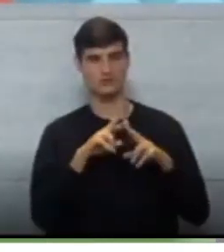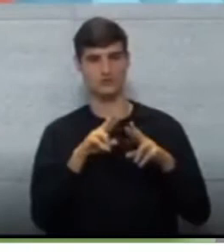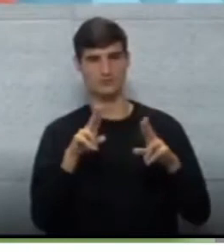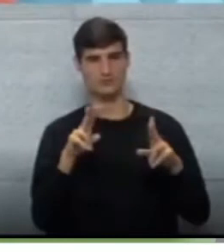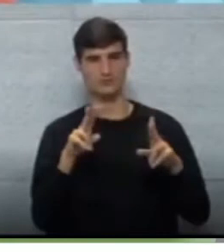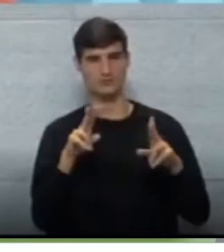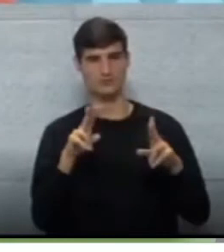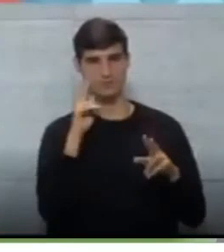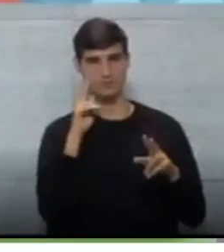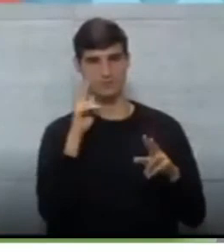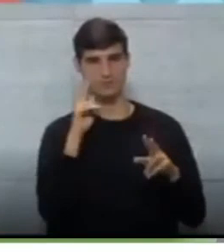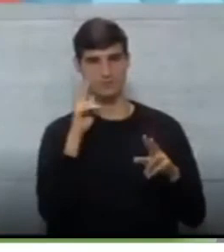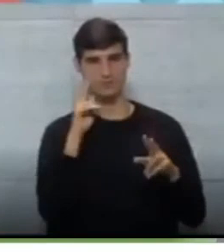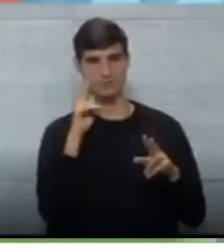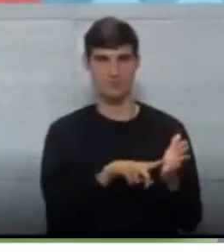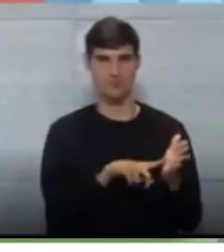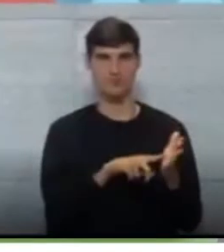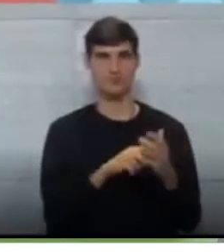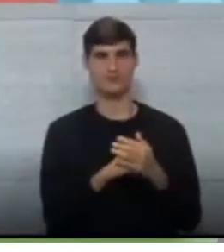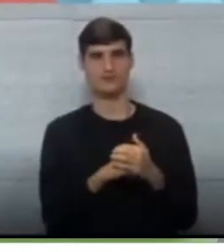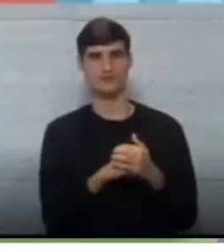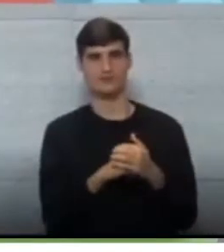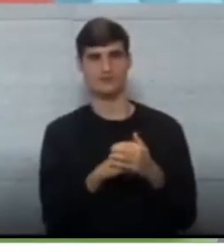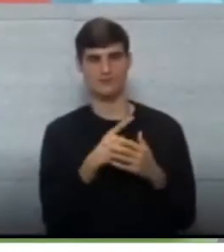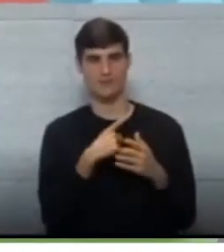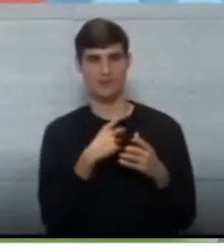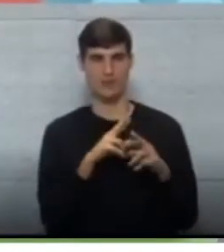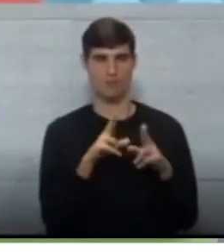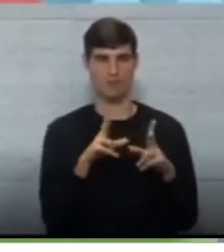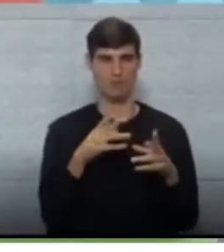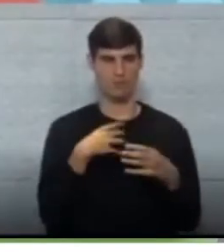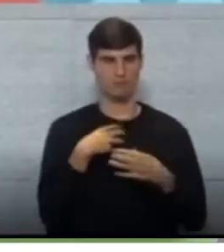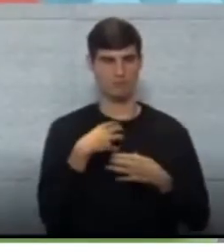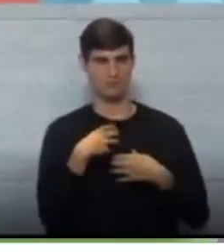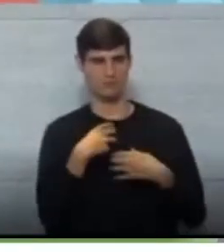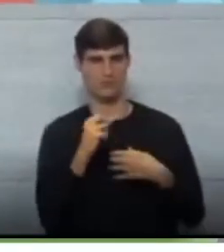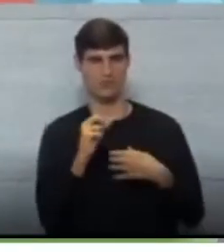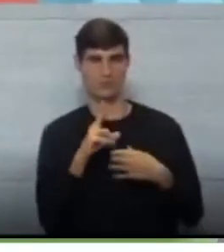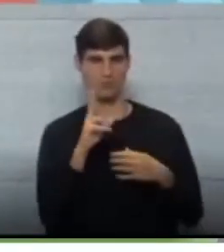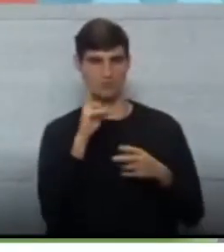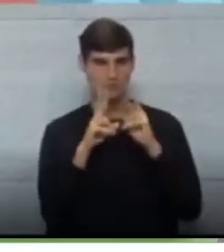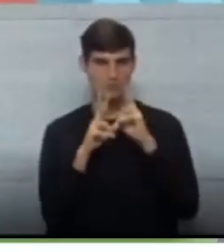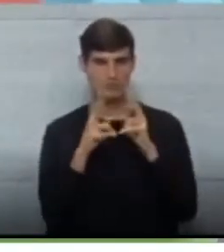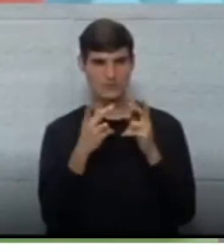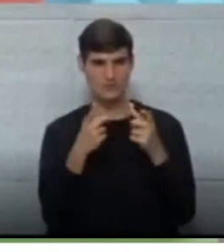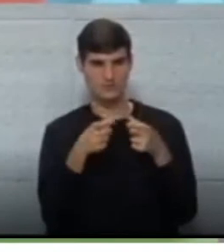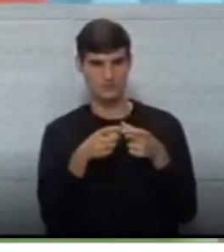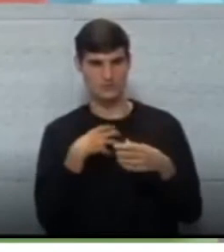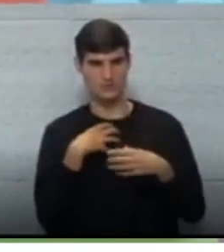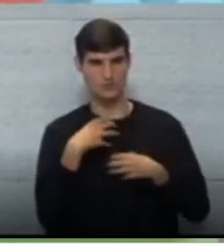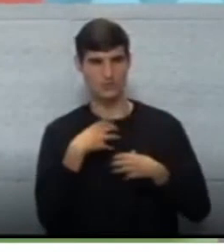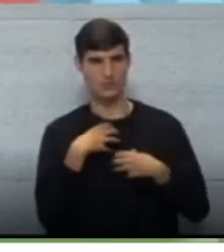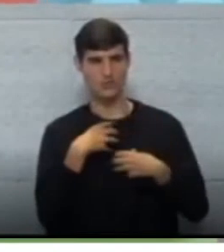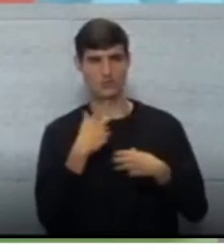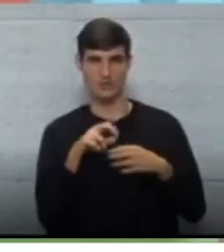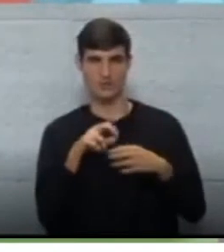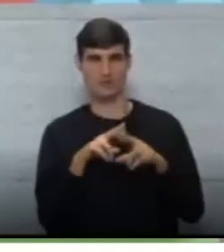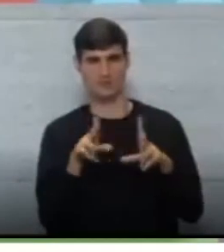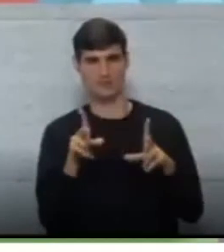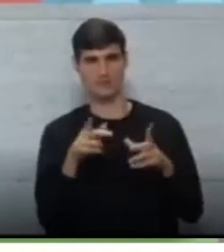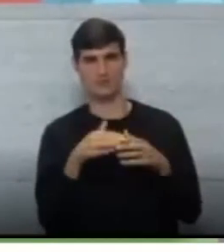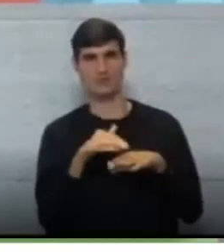tipo de amostra. Então, cultivada diretamente em outro meio de cultura ou buscar outro tubo. Geralmente, quando a gente faz isso, a gente faz mais